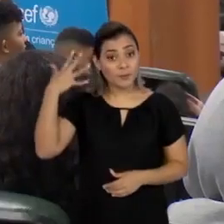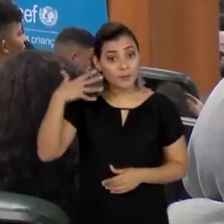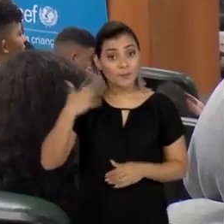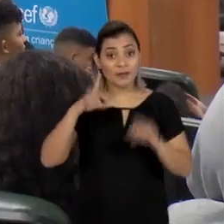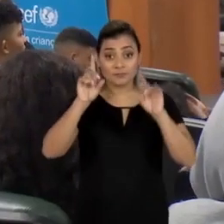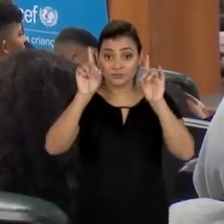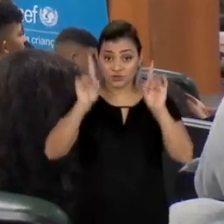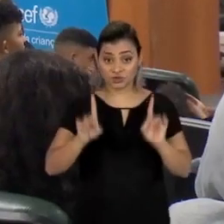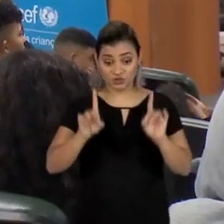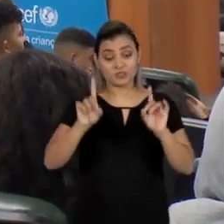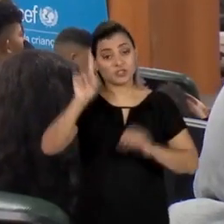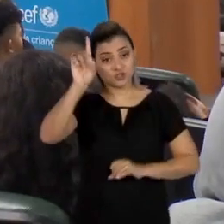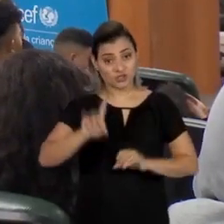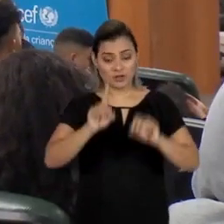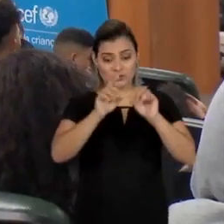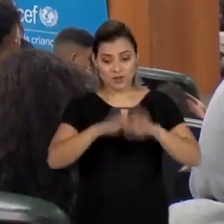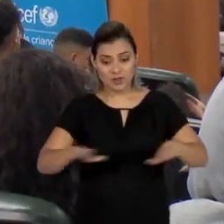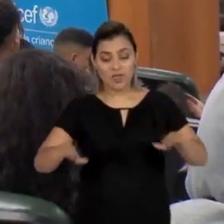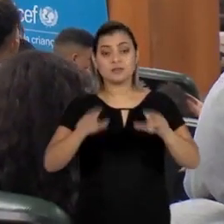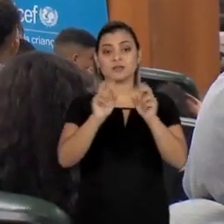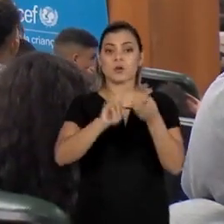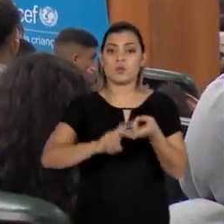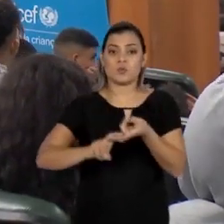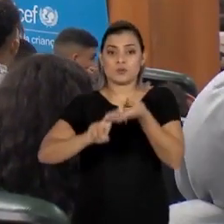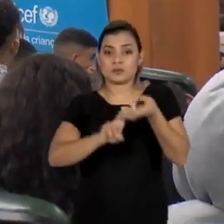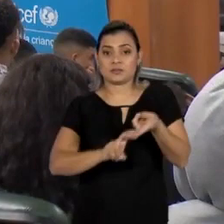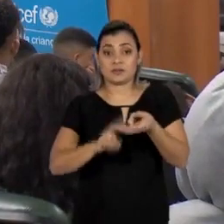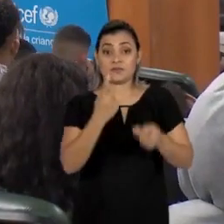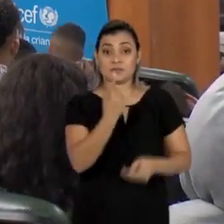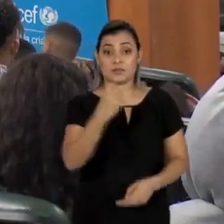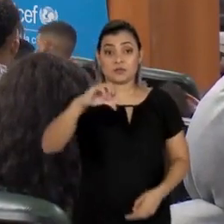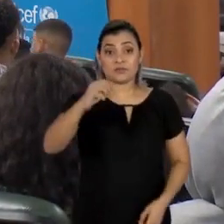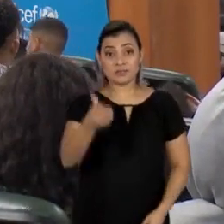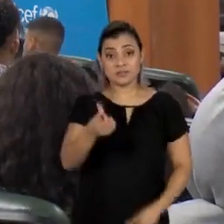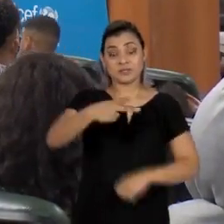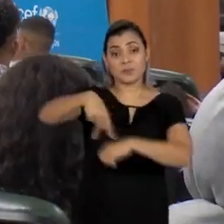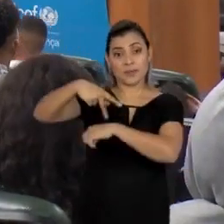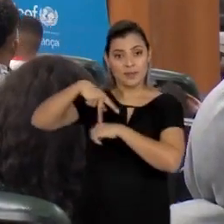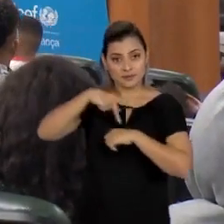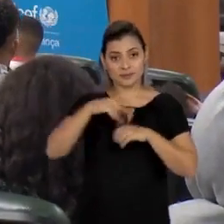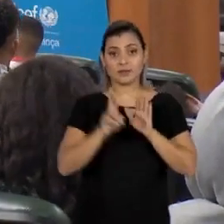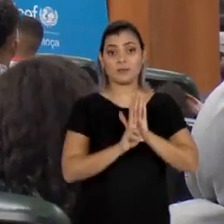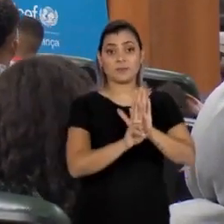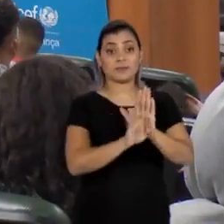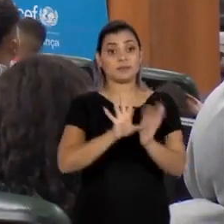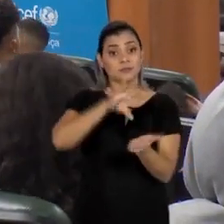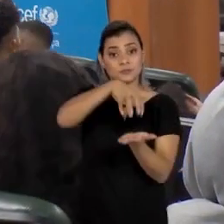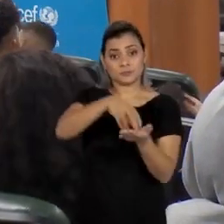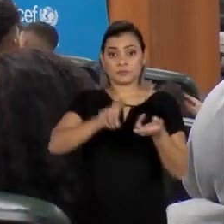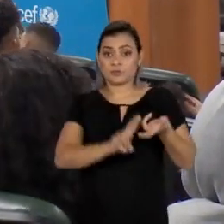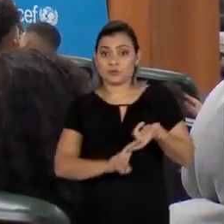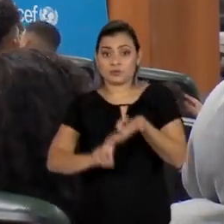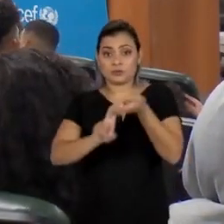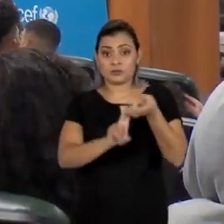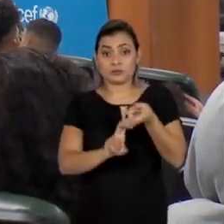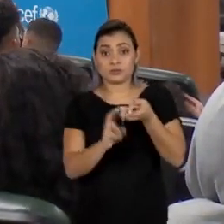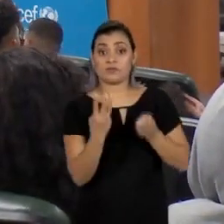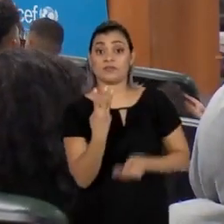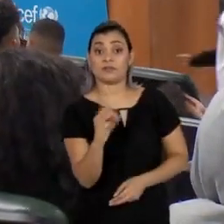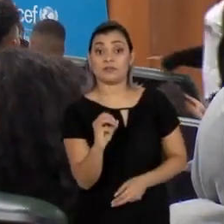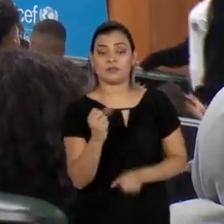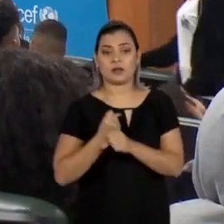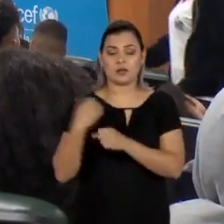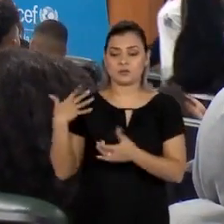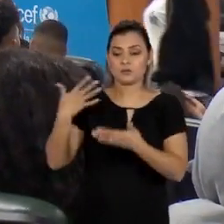Direitos da Criança do Unicef está presente em 196 países. De acordo com representantes da entidade, em 30 anos, o Brasil teve